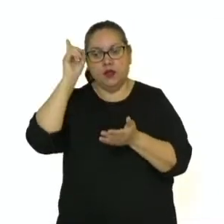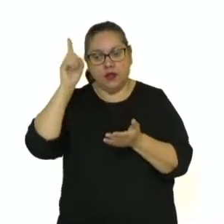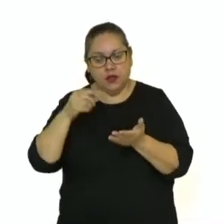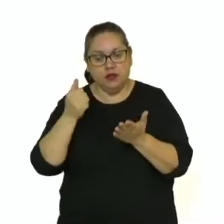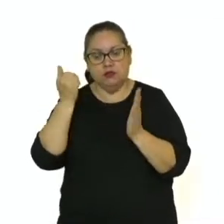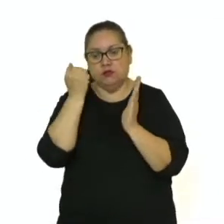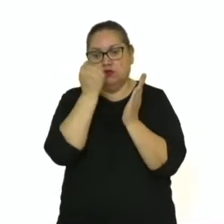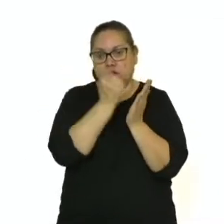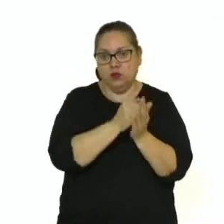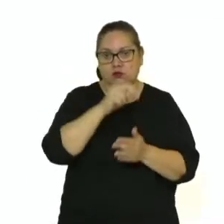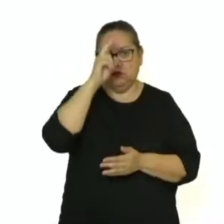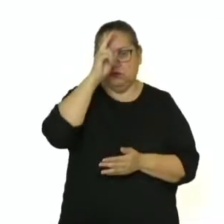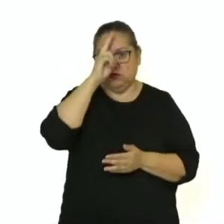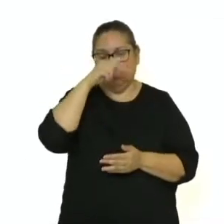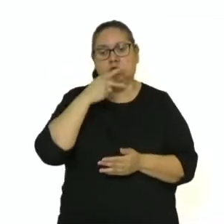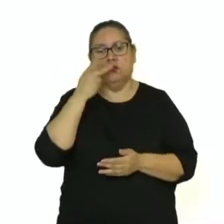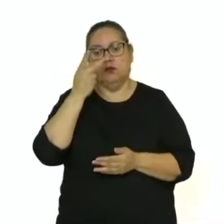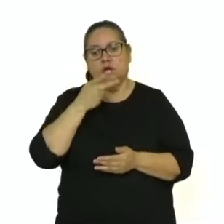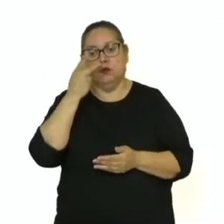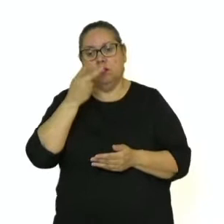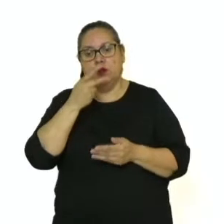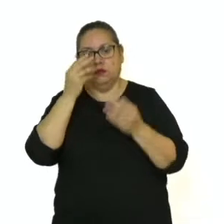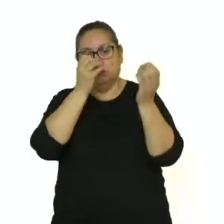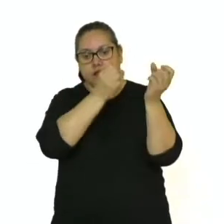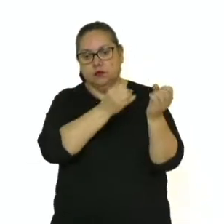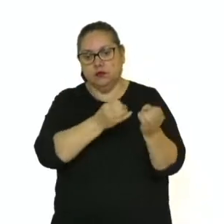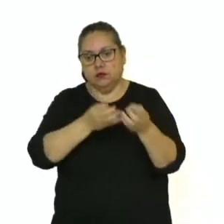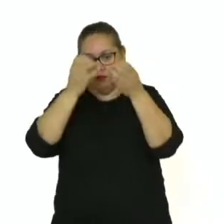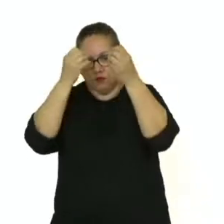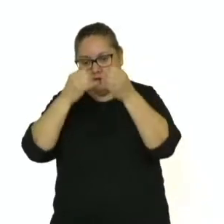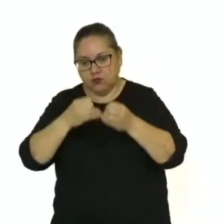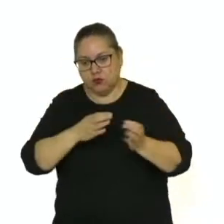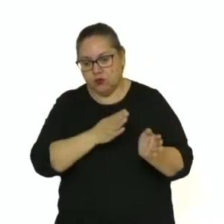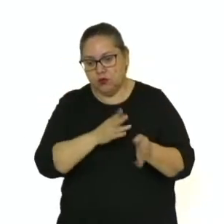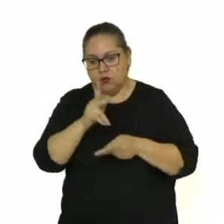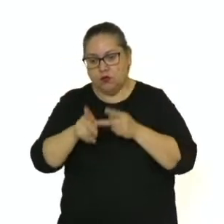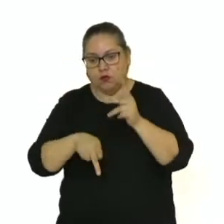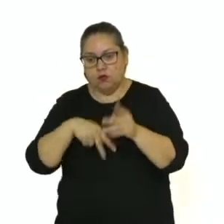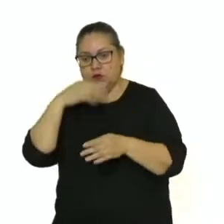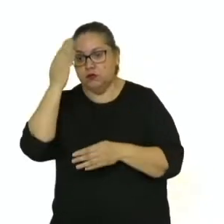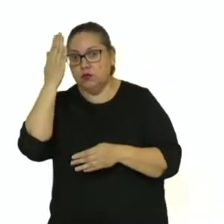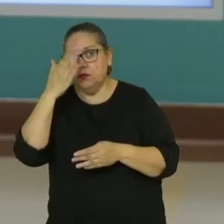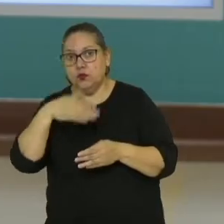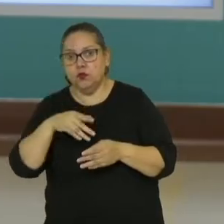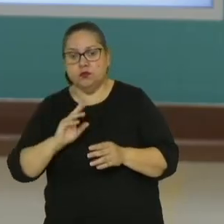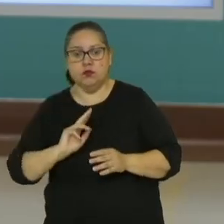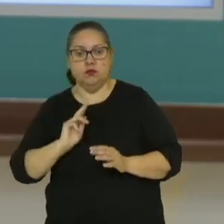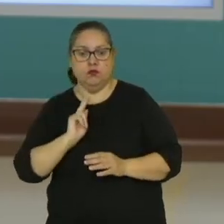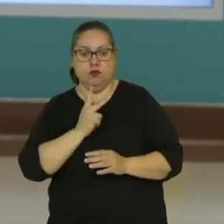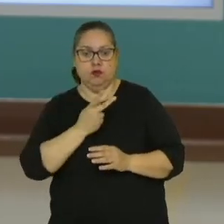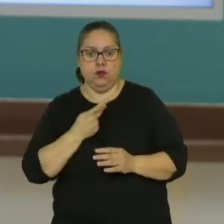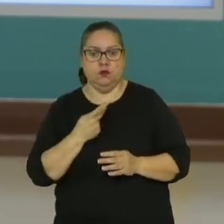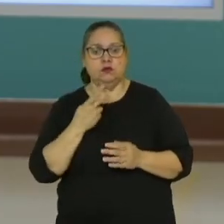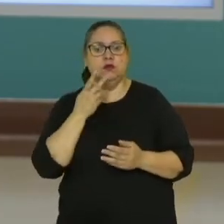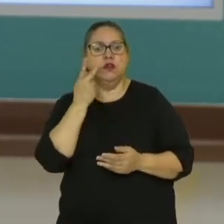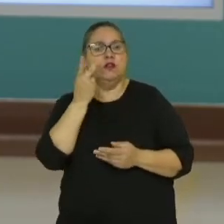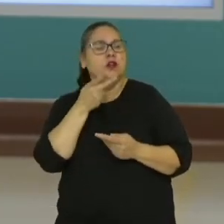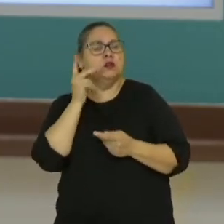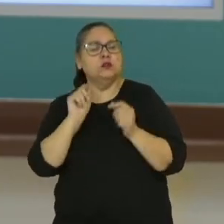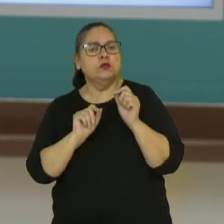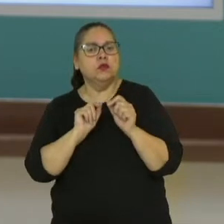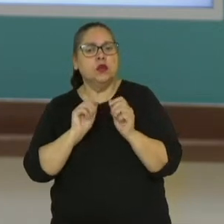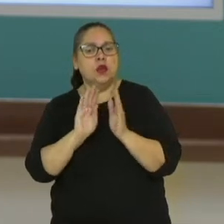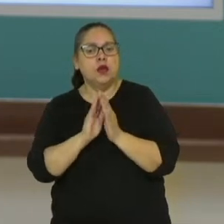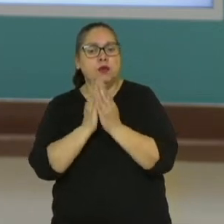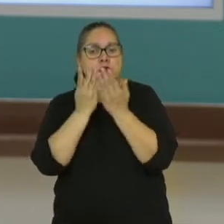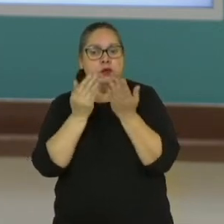documento histórico. Ela conta a narrativa da trajetória do povo hebreu, alguns fatos comprovados. Um ponto importante aí para falar para vocês. A